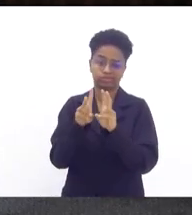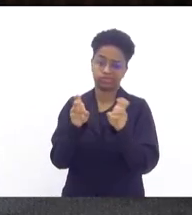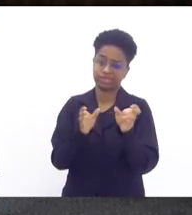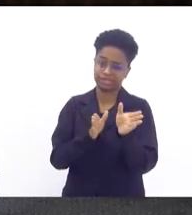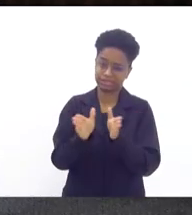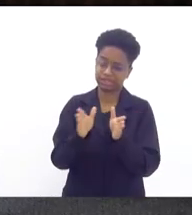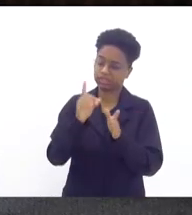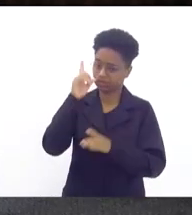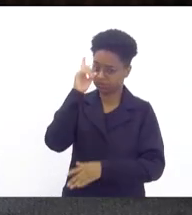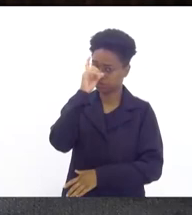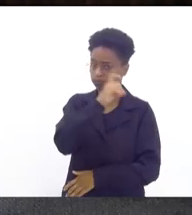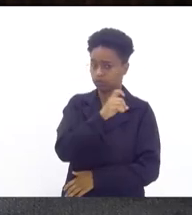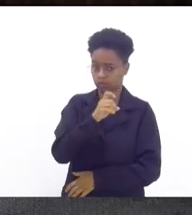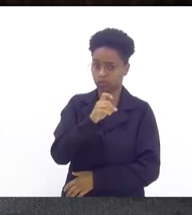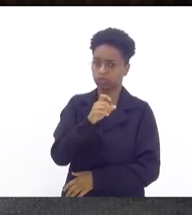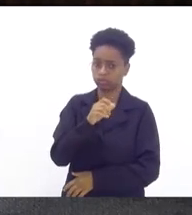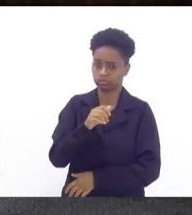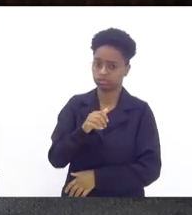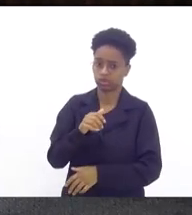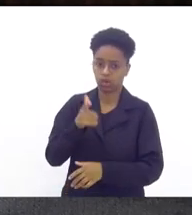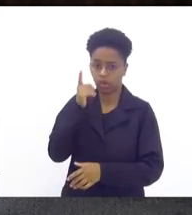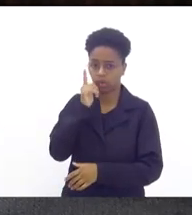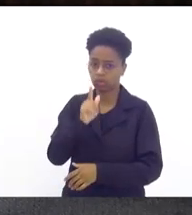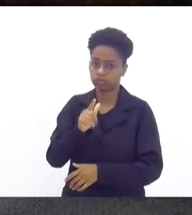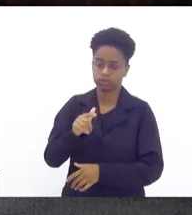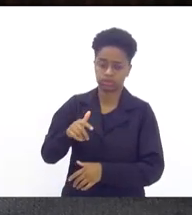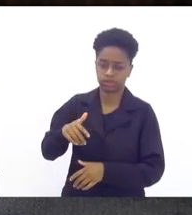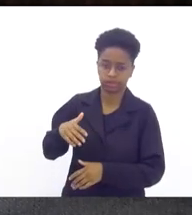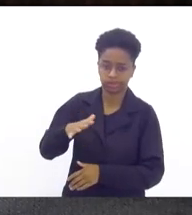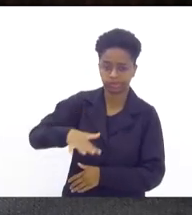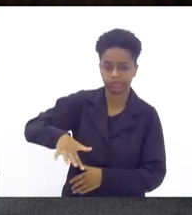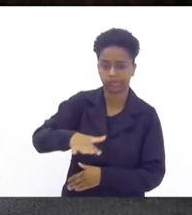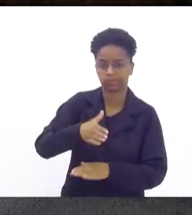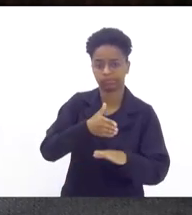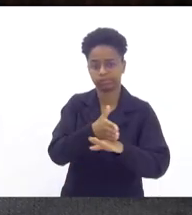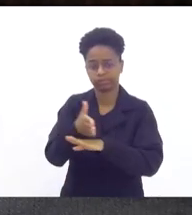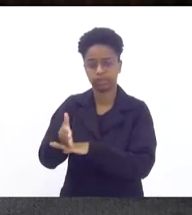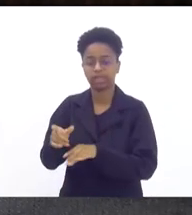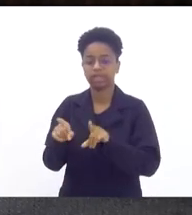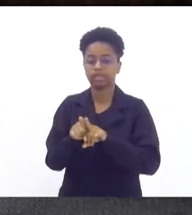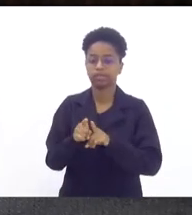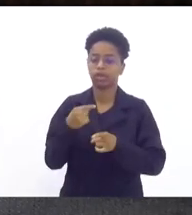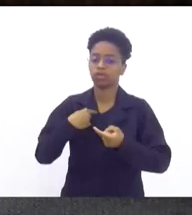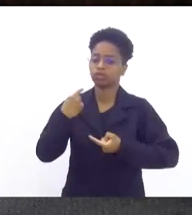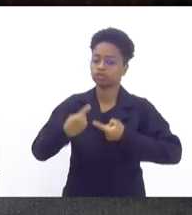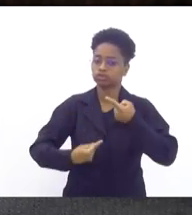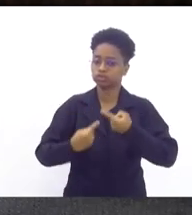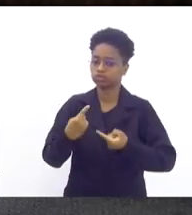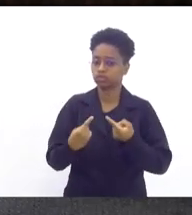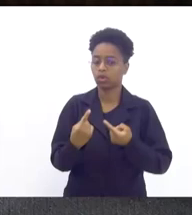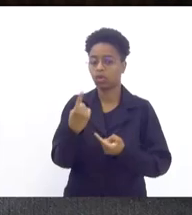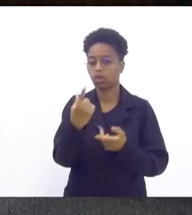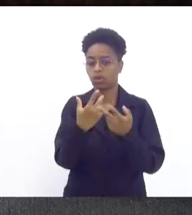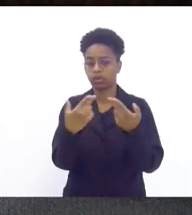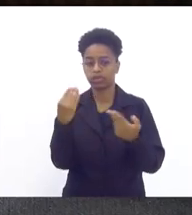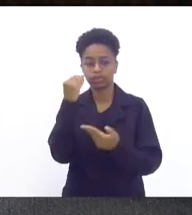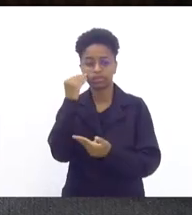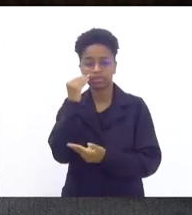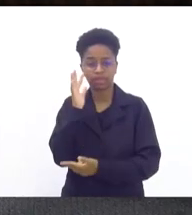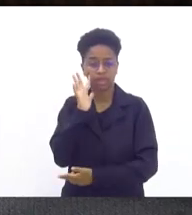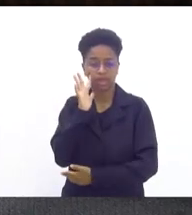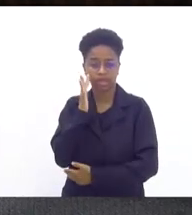dificultam muito o acesso e eu queria também trazer a luz aqui um debate possível para a melhora